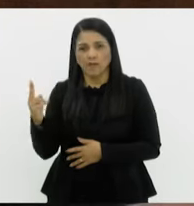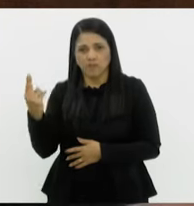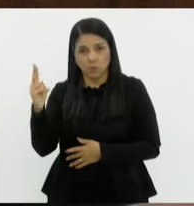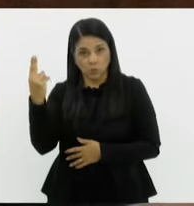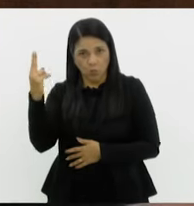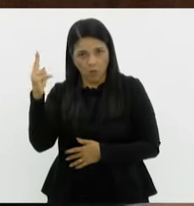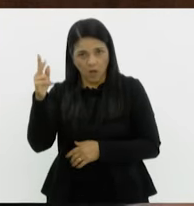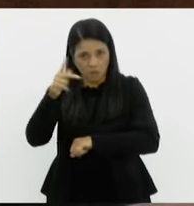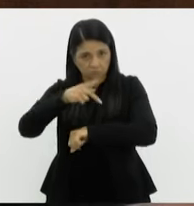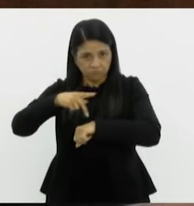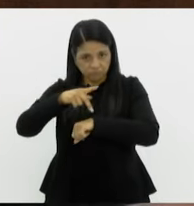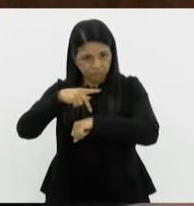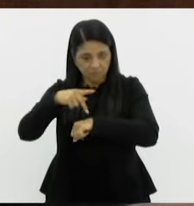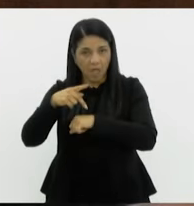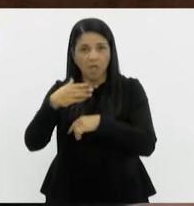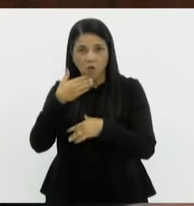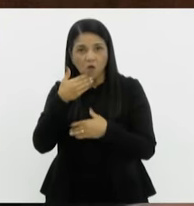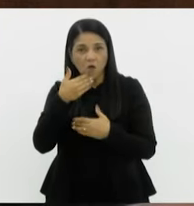aceitou,